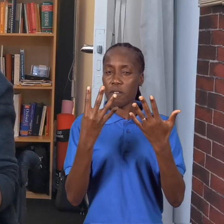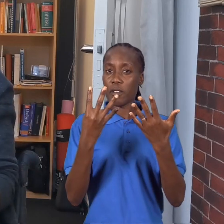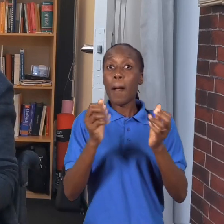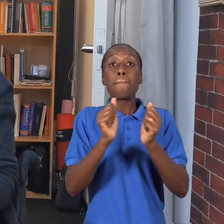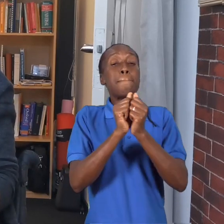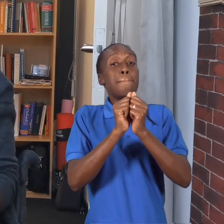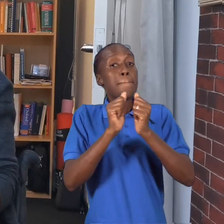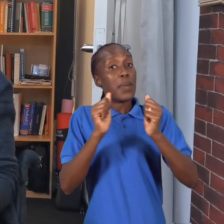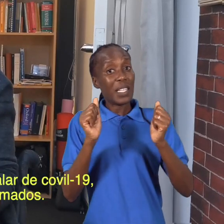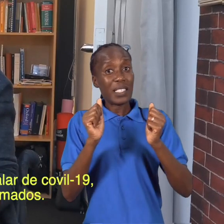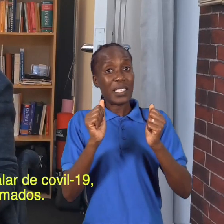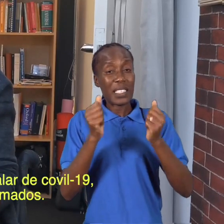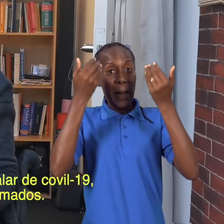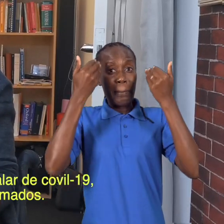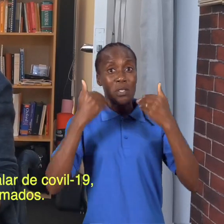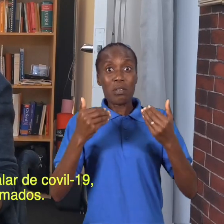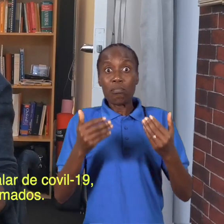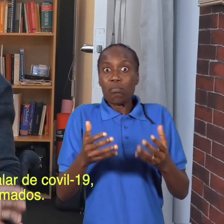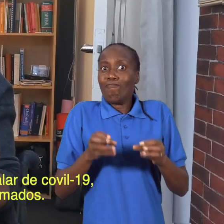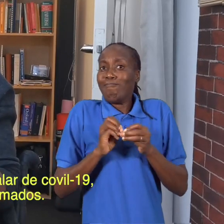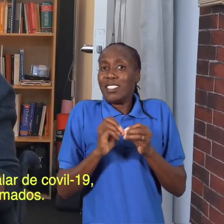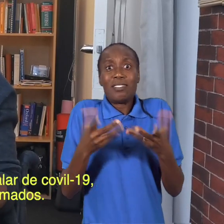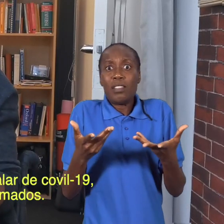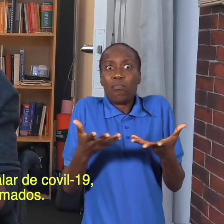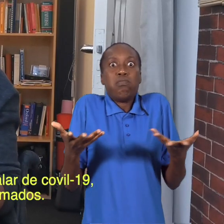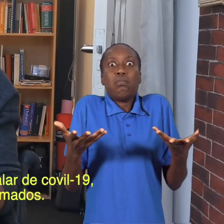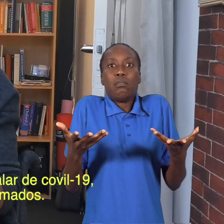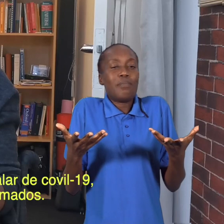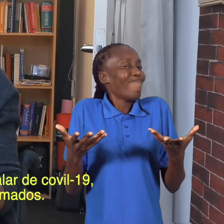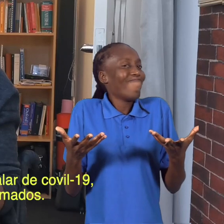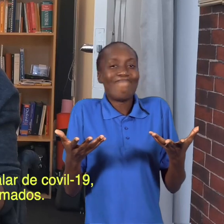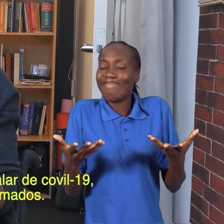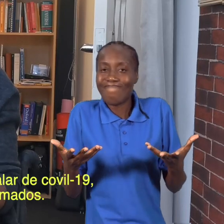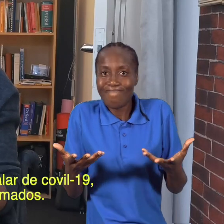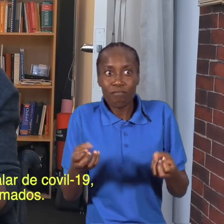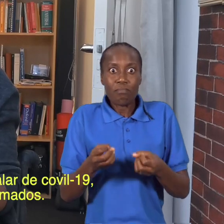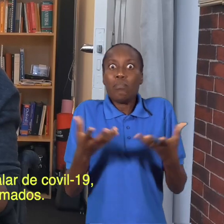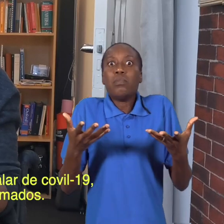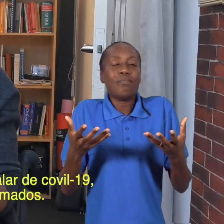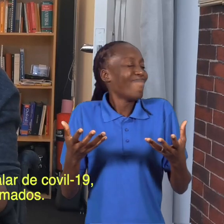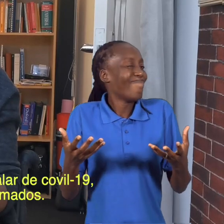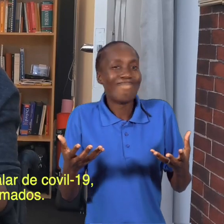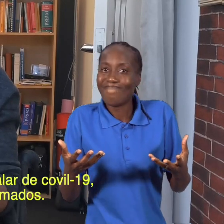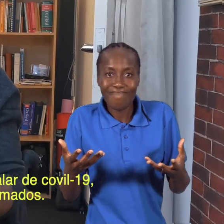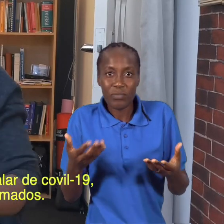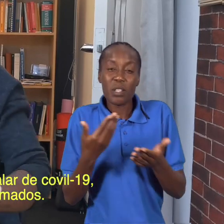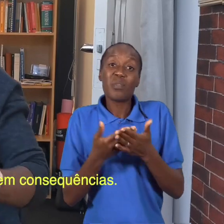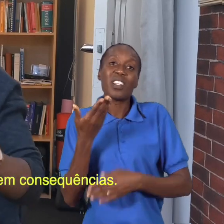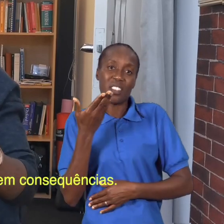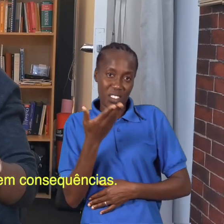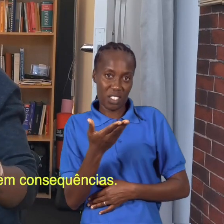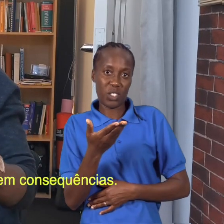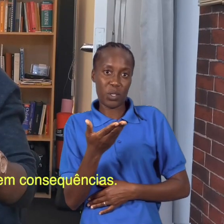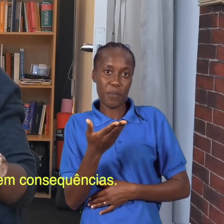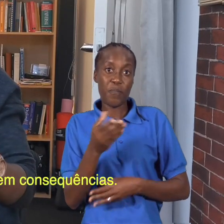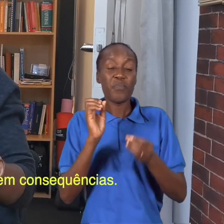do Covid-19, mas não fiquem alarmados. Este é que é o ponto importante, não